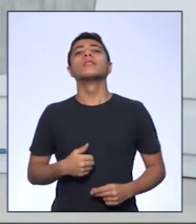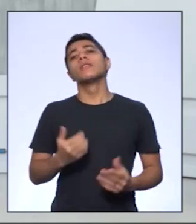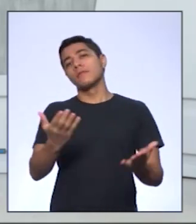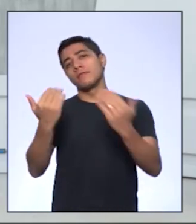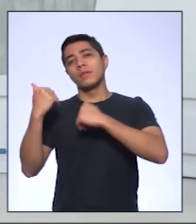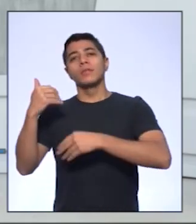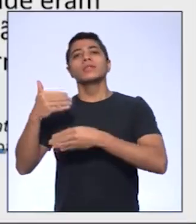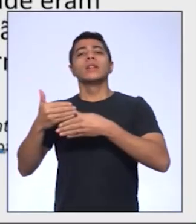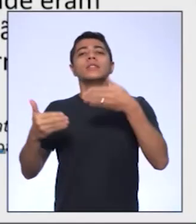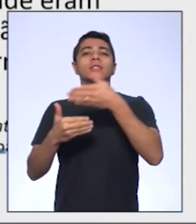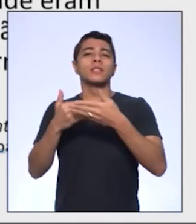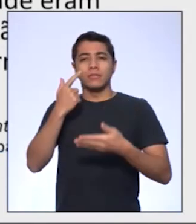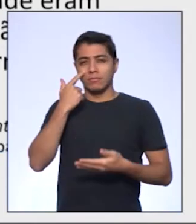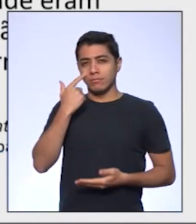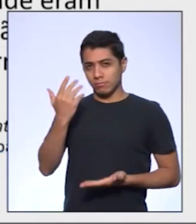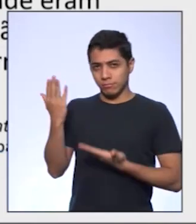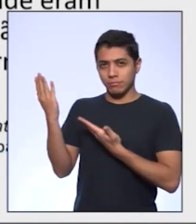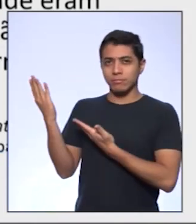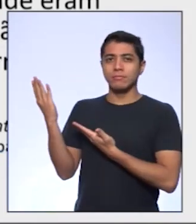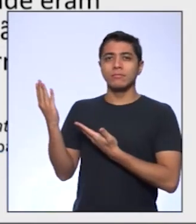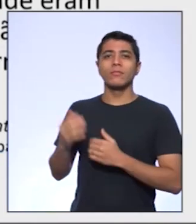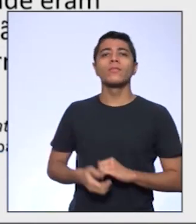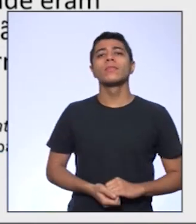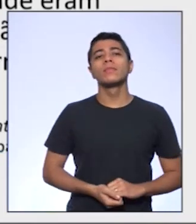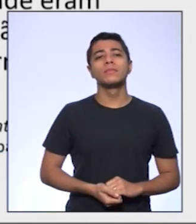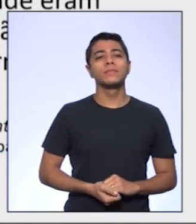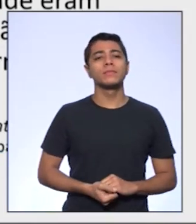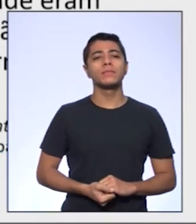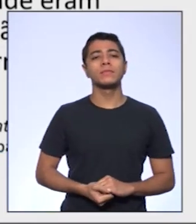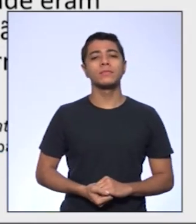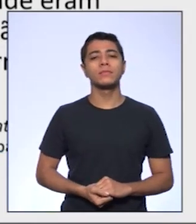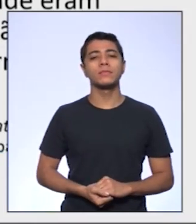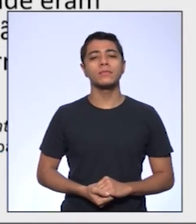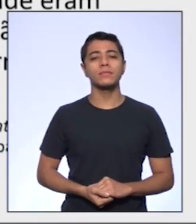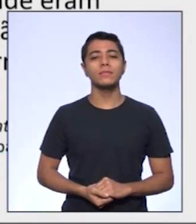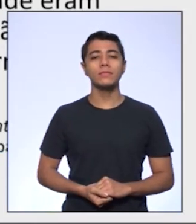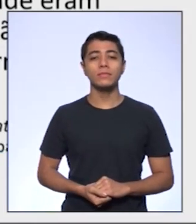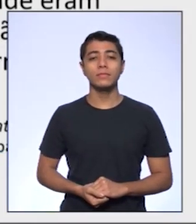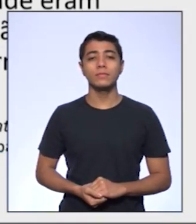comigo? Lê comigo. Cheguei. Bom.